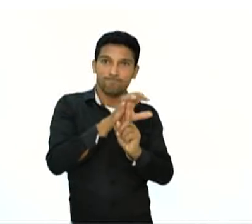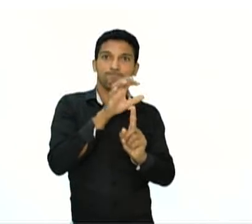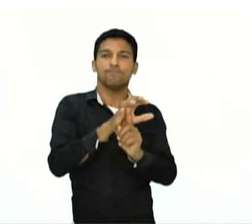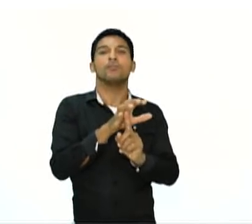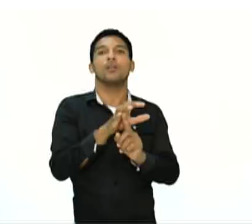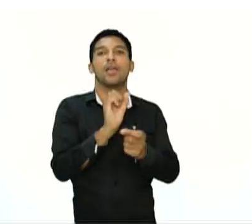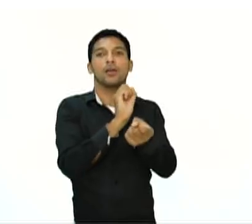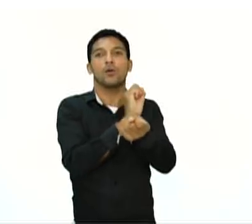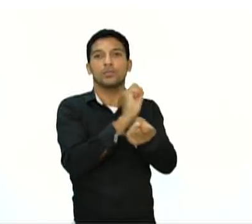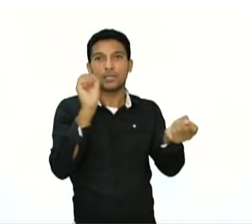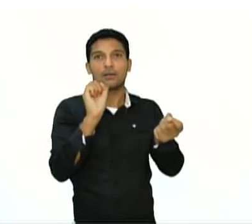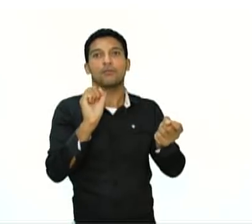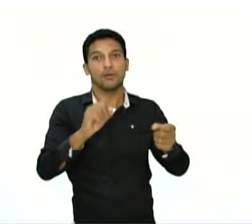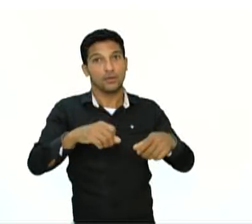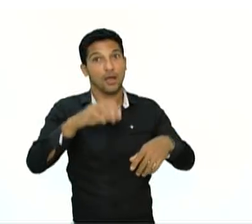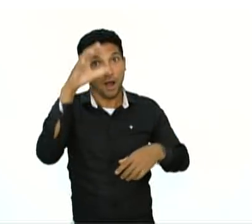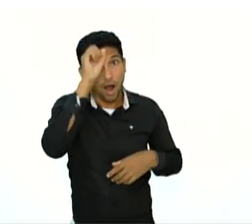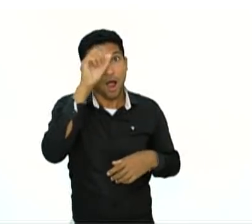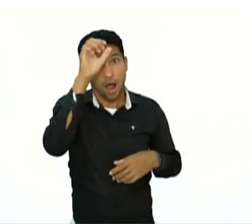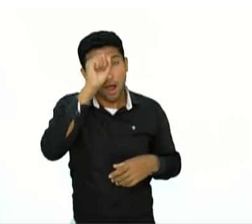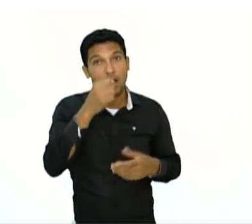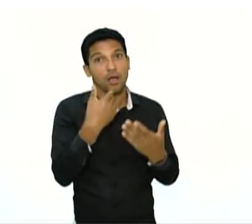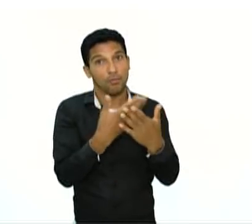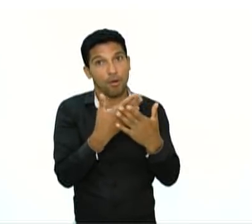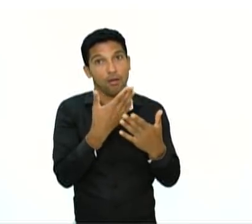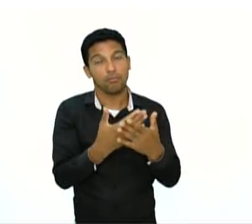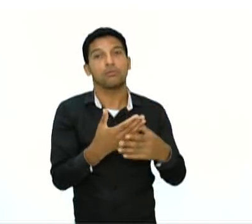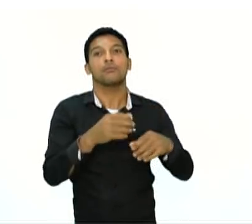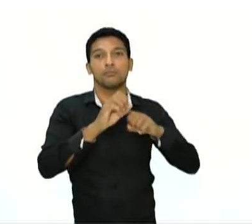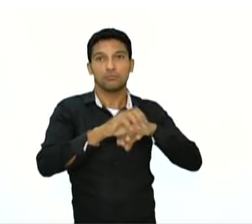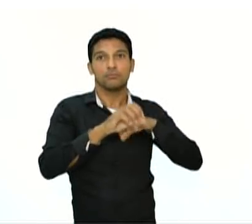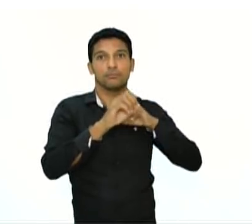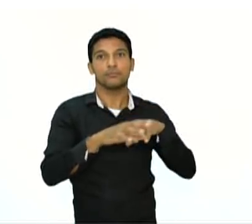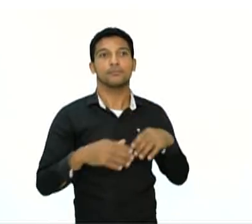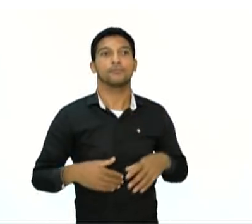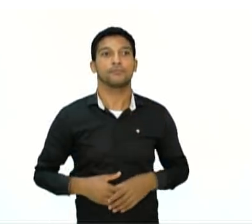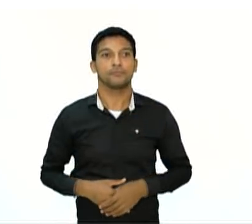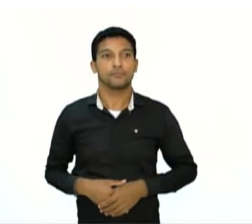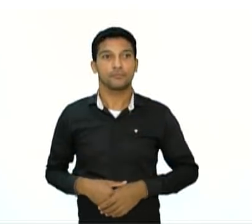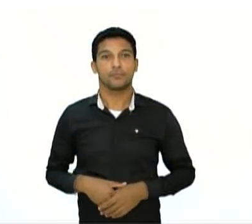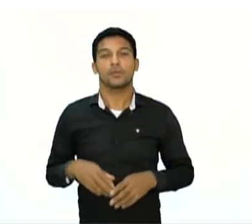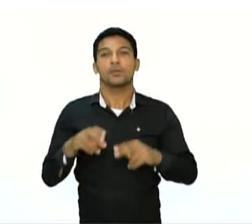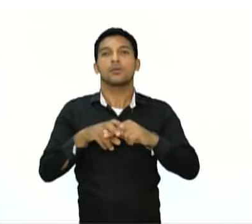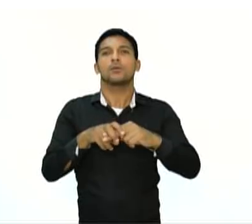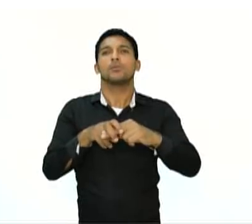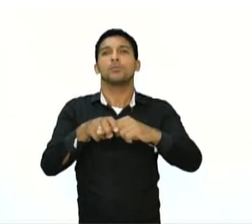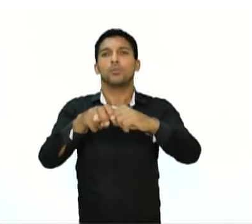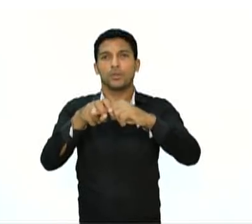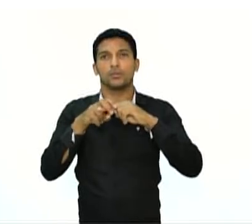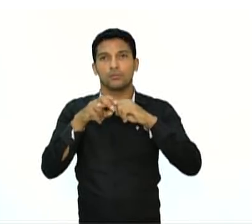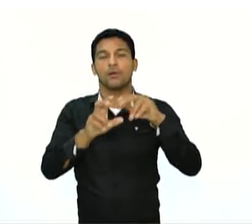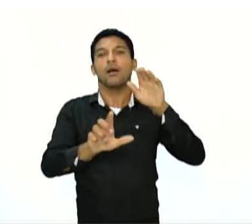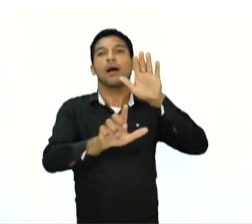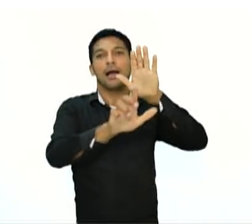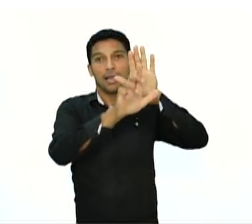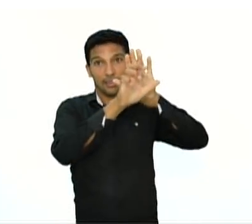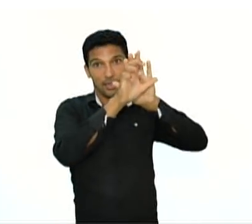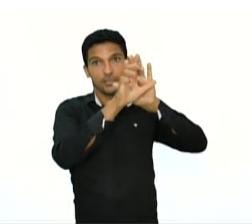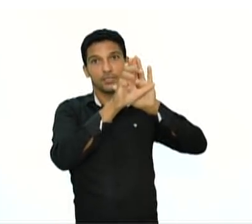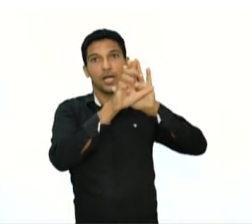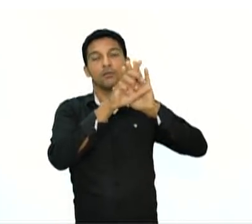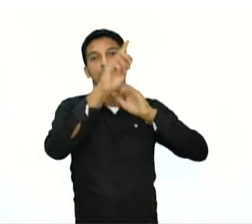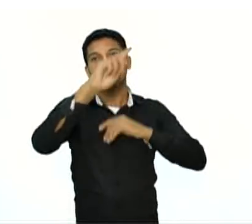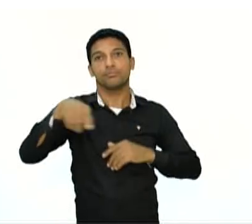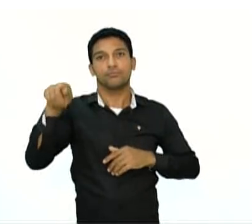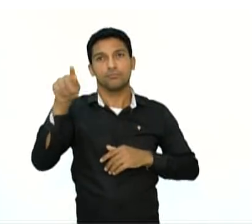outra sociedade abolicionista, a Sociedade Ultimátum de Curitiba, que enviava alguns